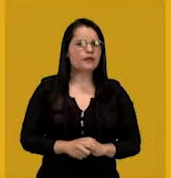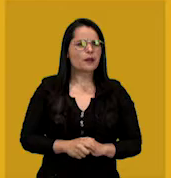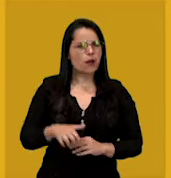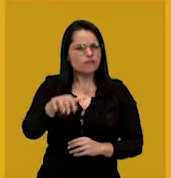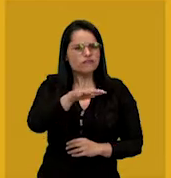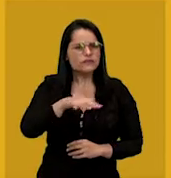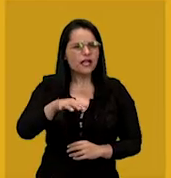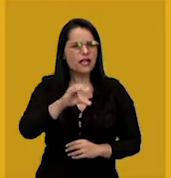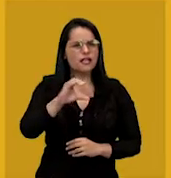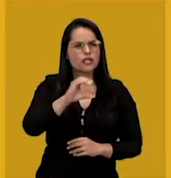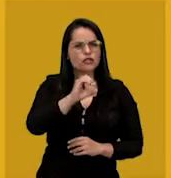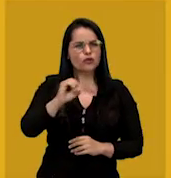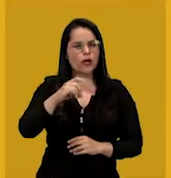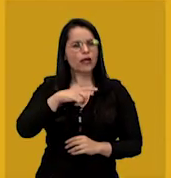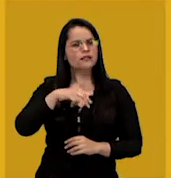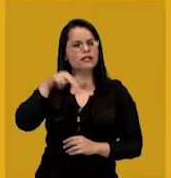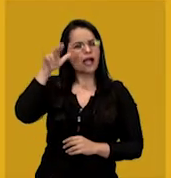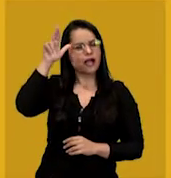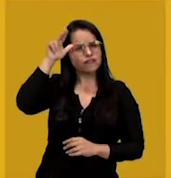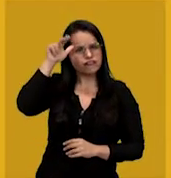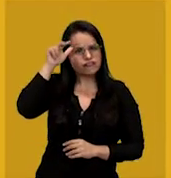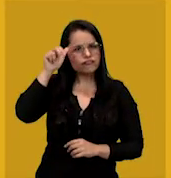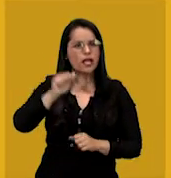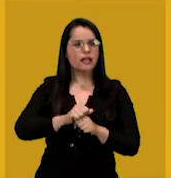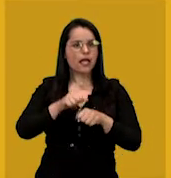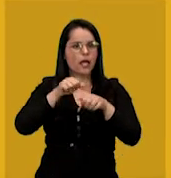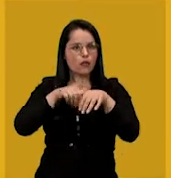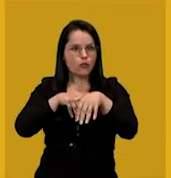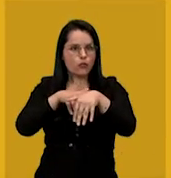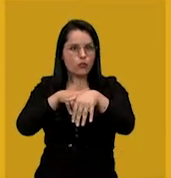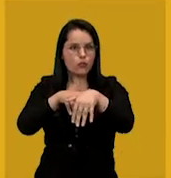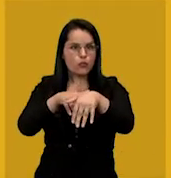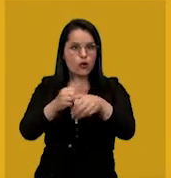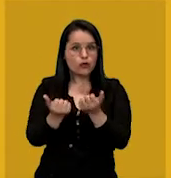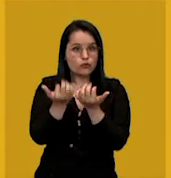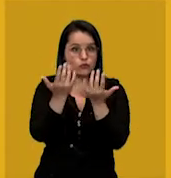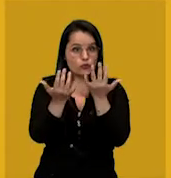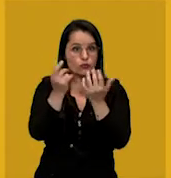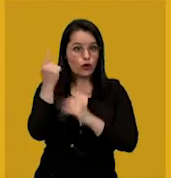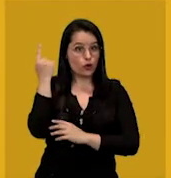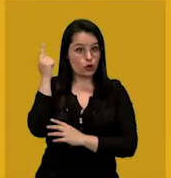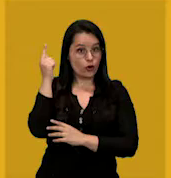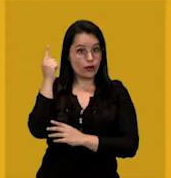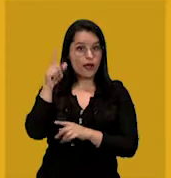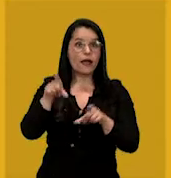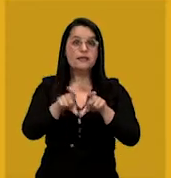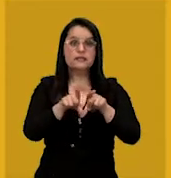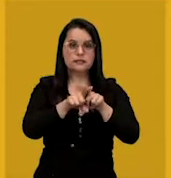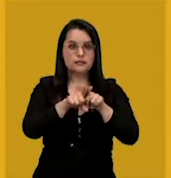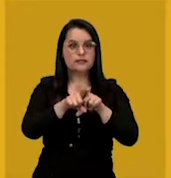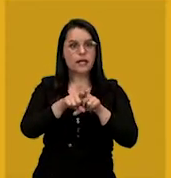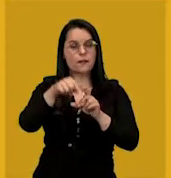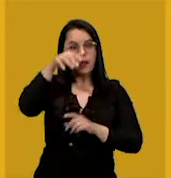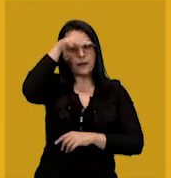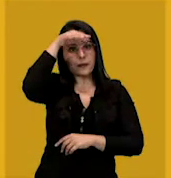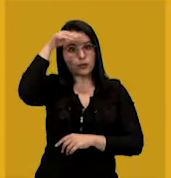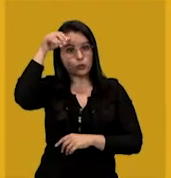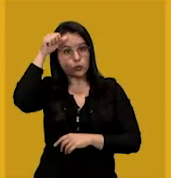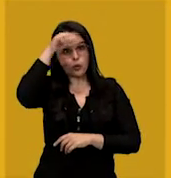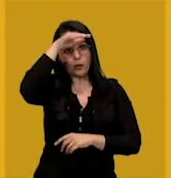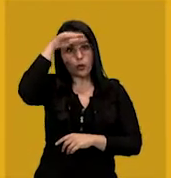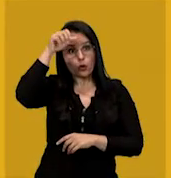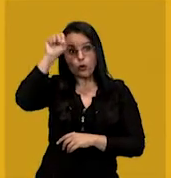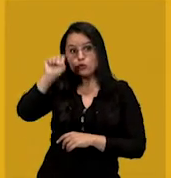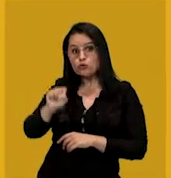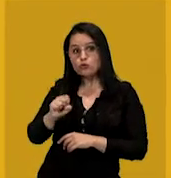região Centro-Oeste nós temos Cavalhada, Procissão do Fogaréu, no estado de Goiás, e nos estados de Mato Grosso e Mato Grosso do Sul,